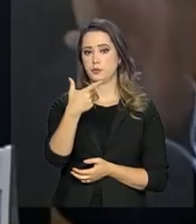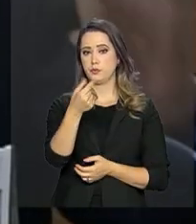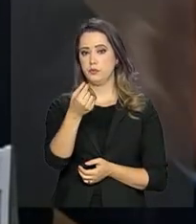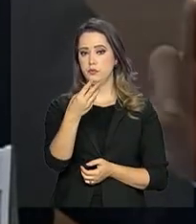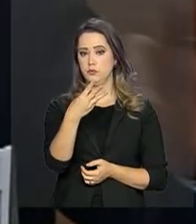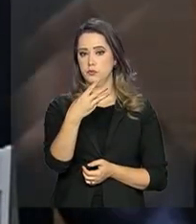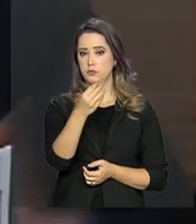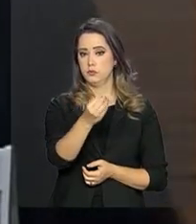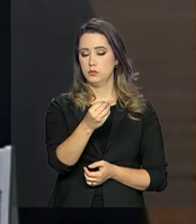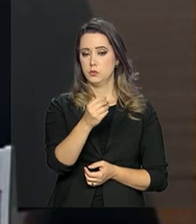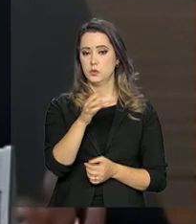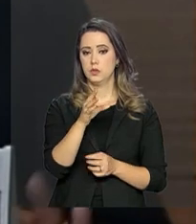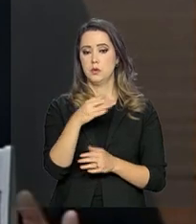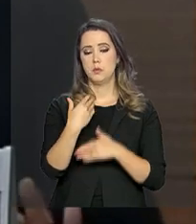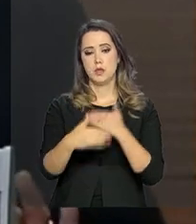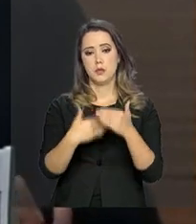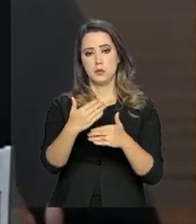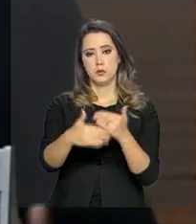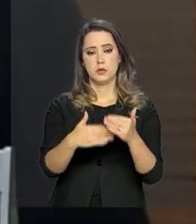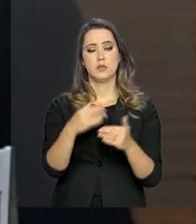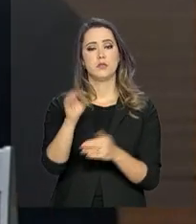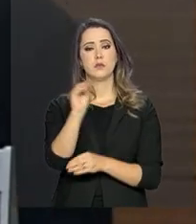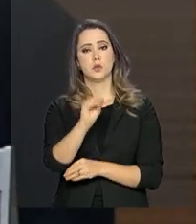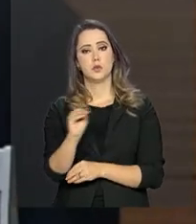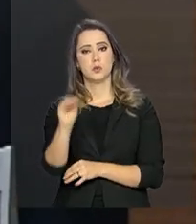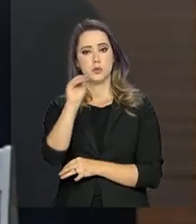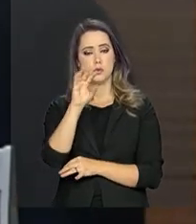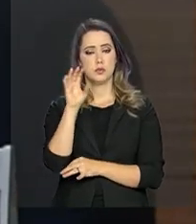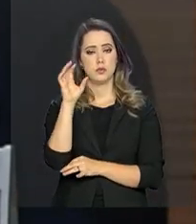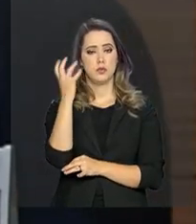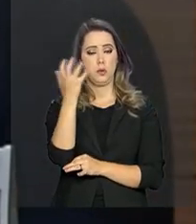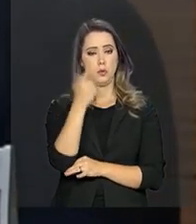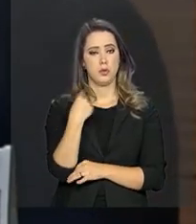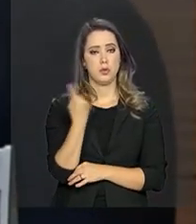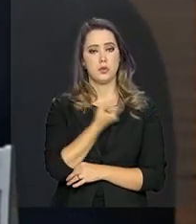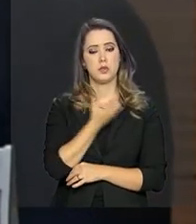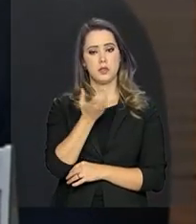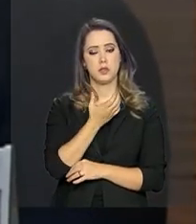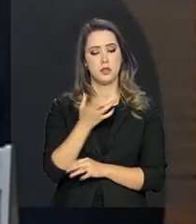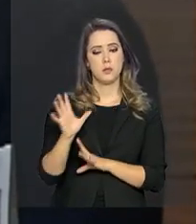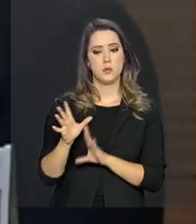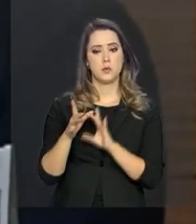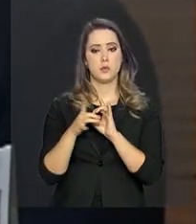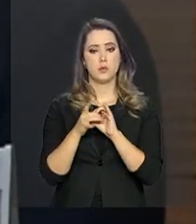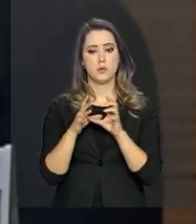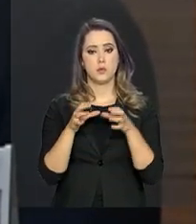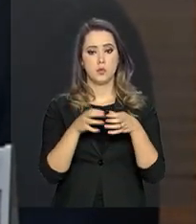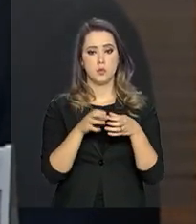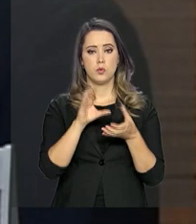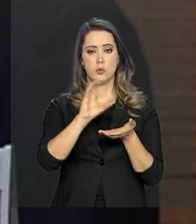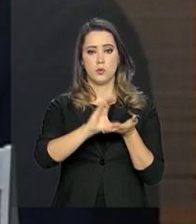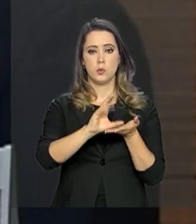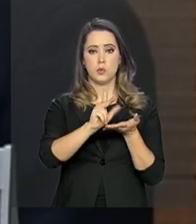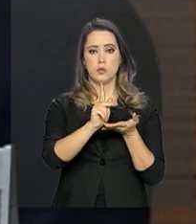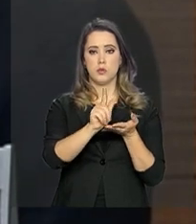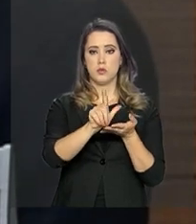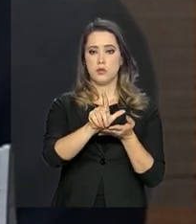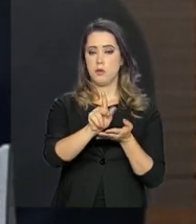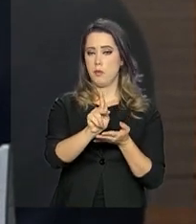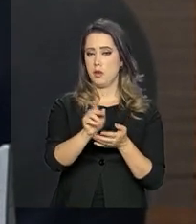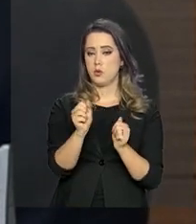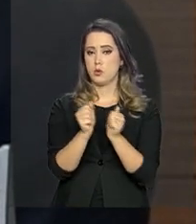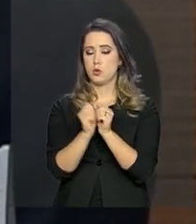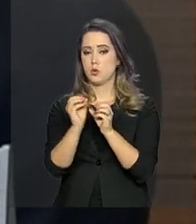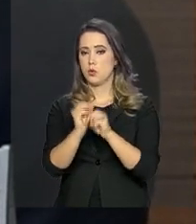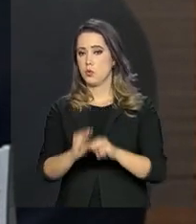a 2030 para o desenvolvimento sustentável o que nós buscamos aproximar as agendas da cplp e da onu